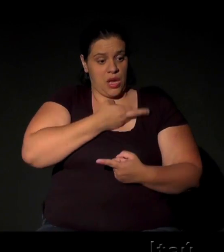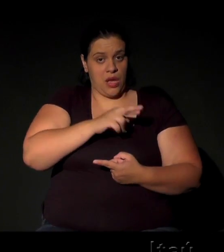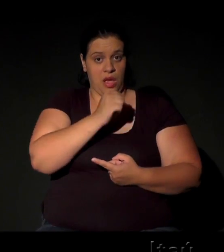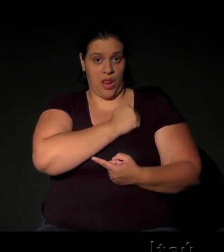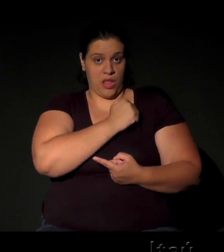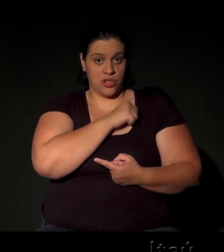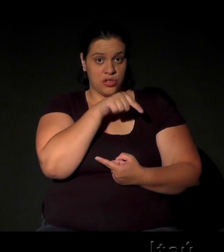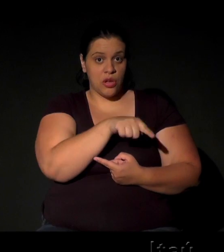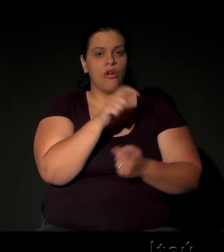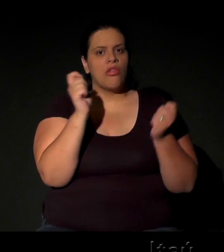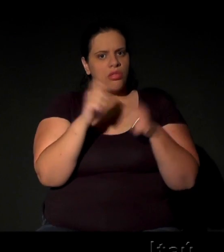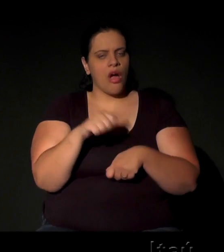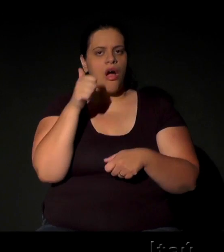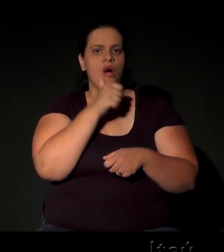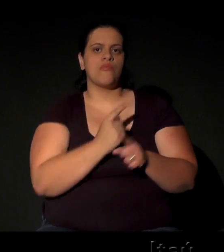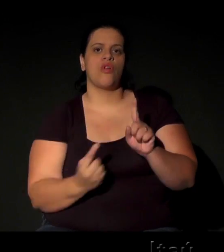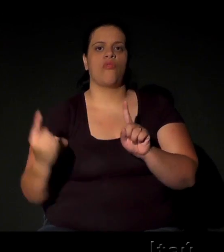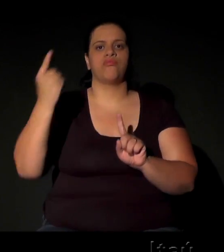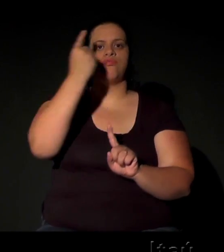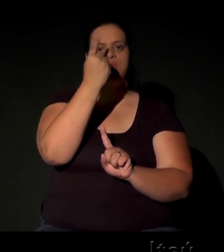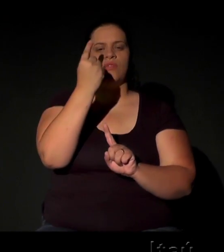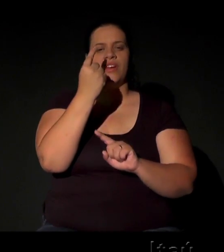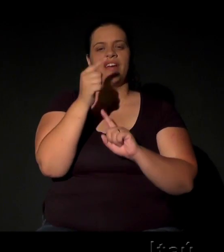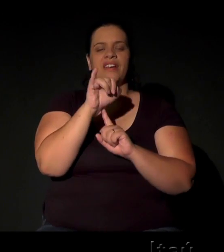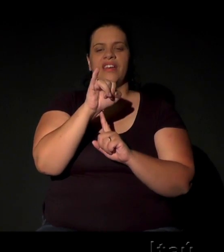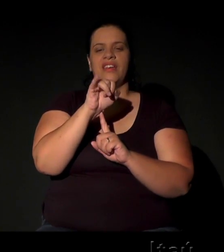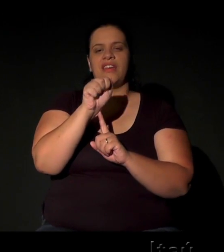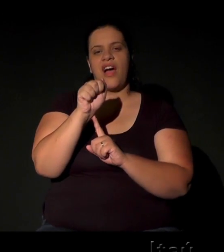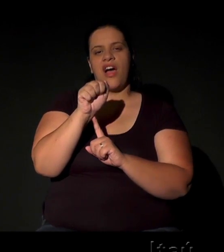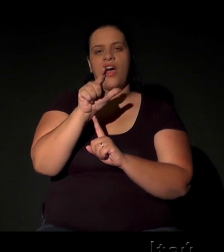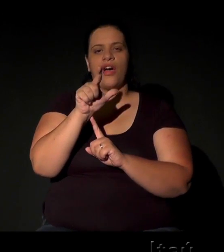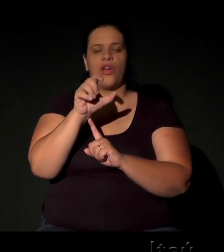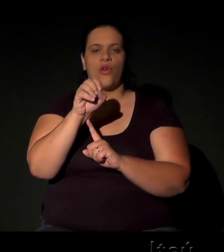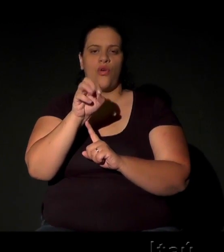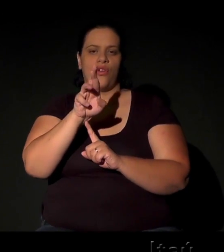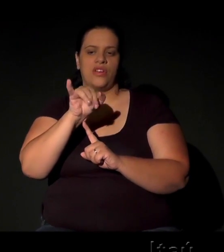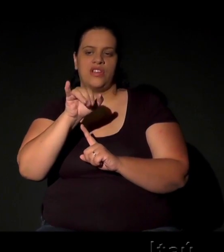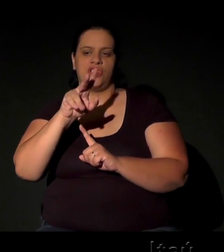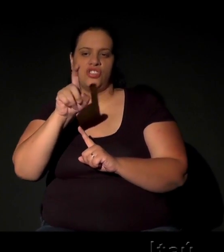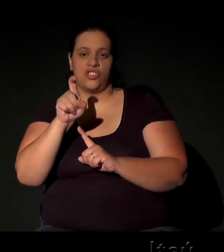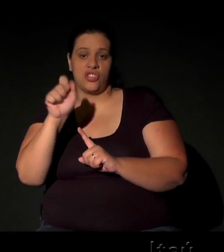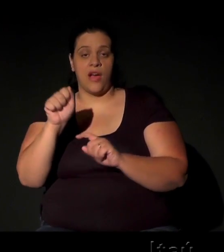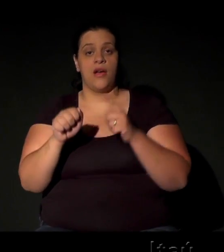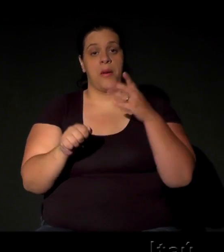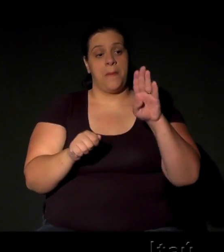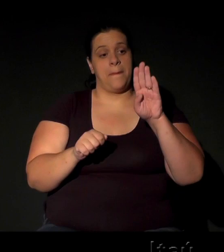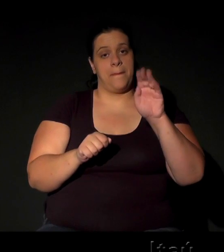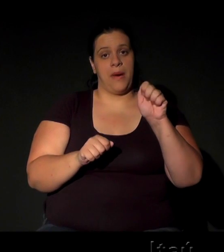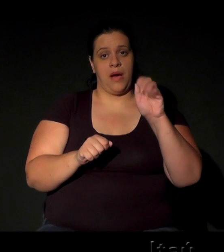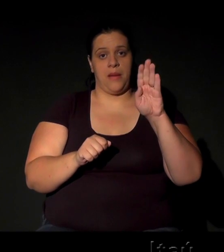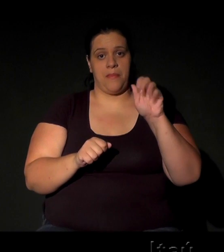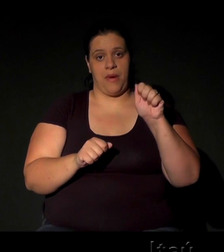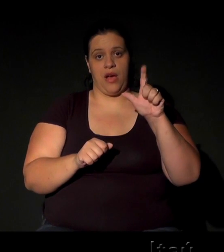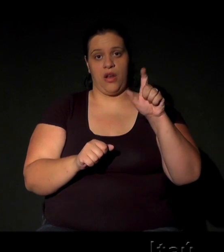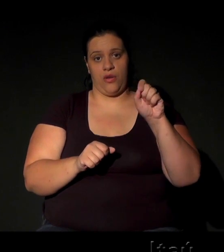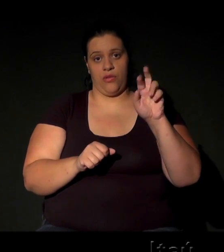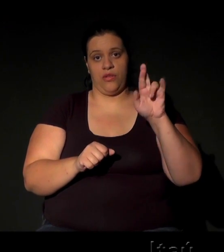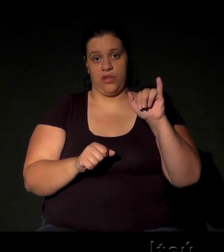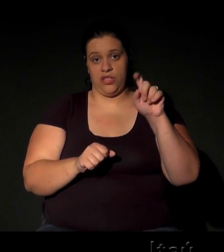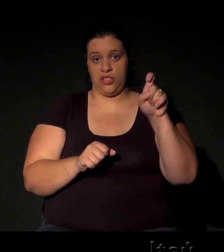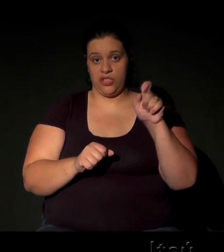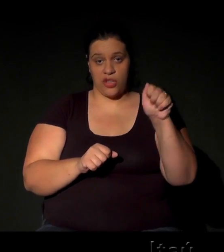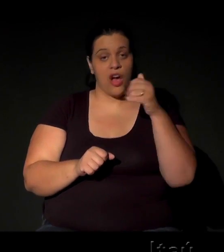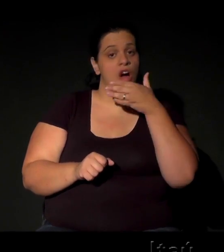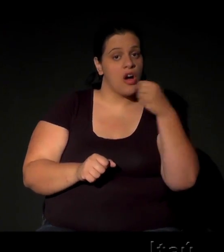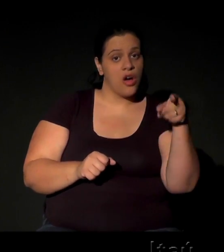posto máximo né que são a as ialorixá né Você tem os os babalorixás que são os homens Você tem as ialorixás que são as mulheres então